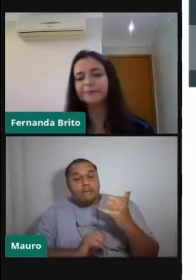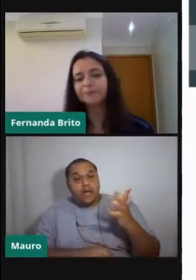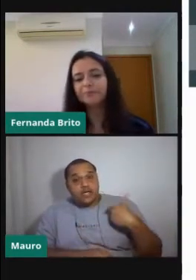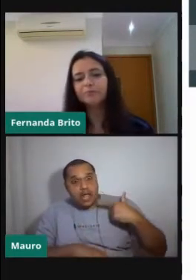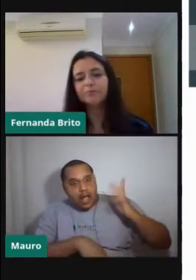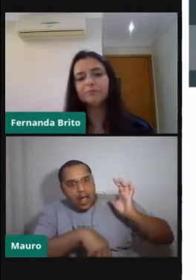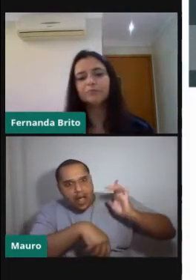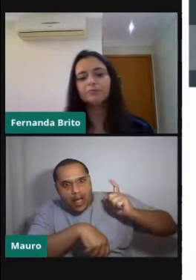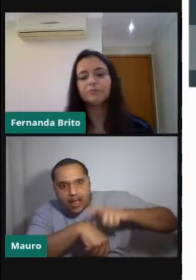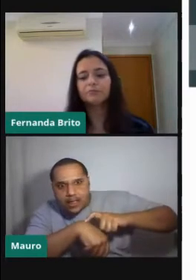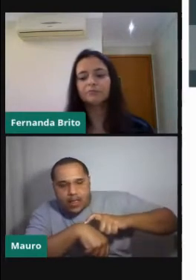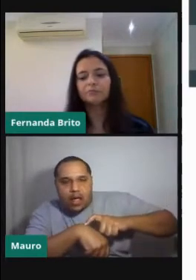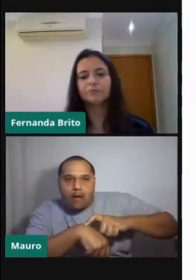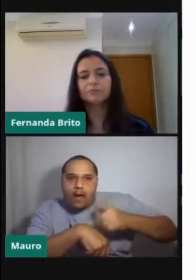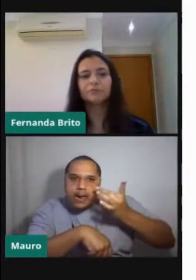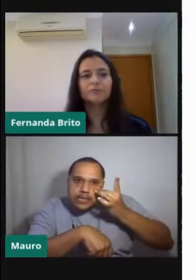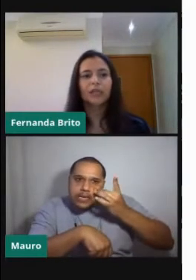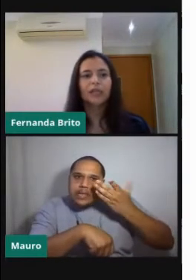né?